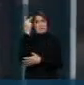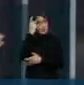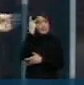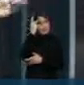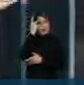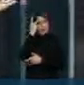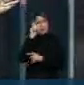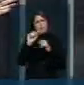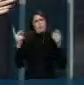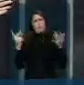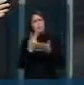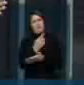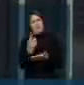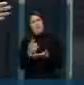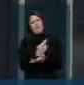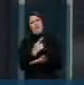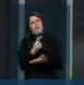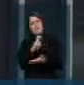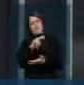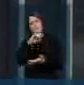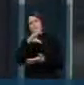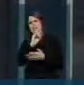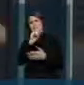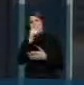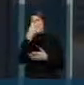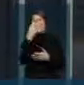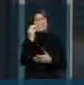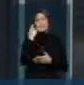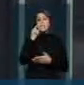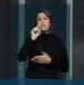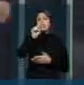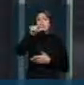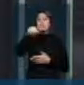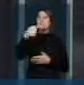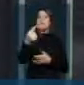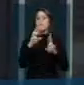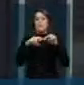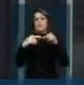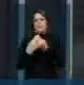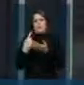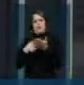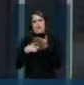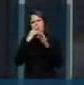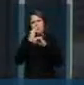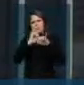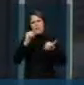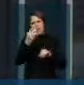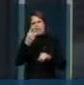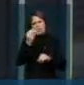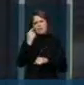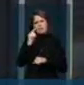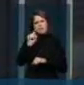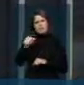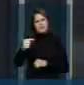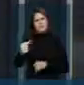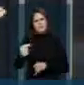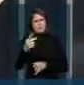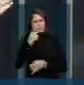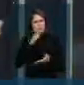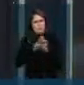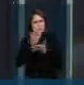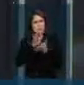que leva uma revista, 30 dias depois de uma reunião, publicar uma matéria para